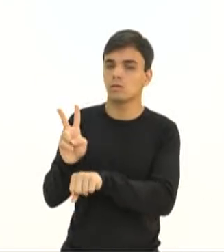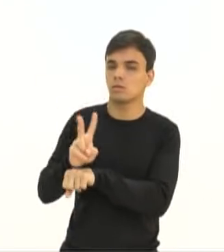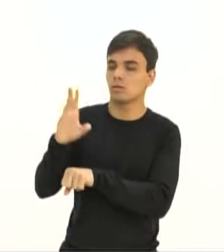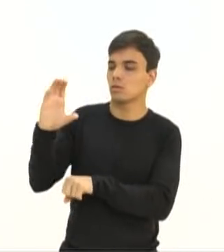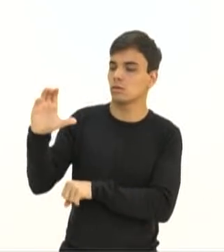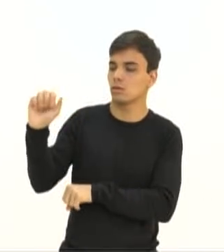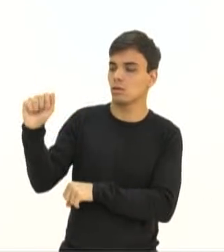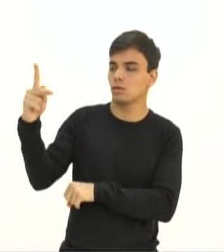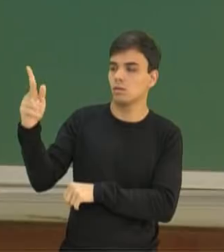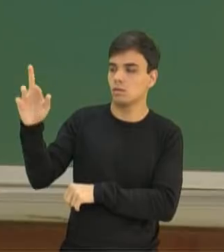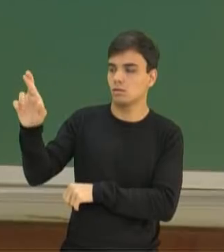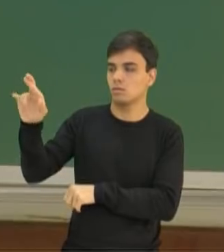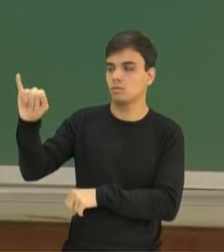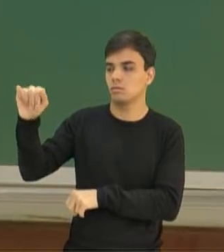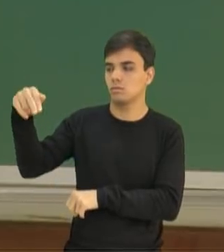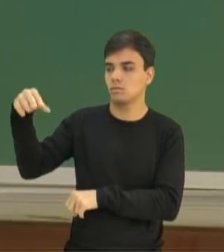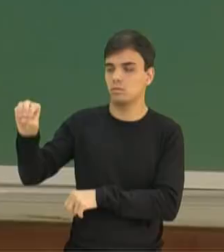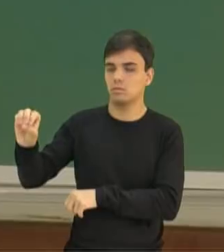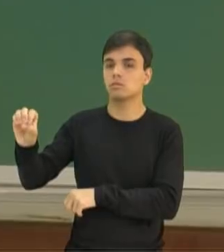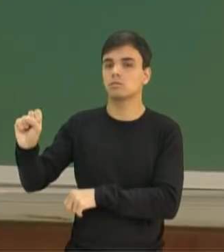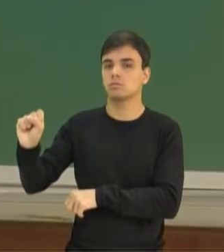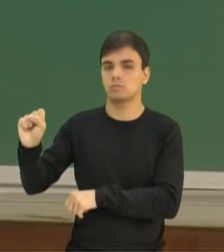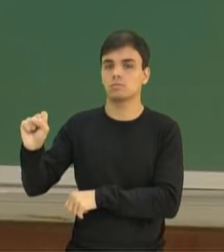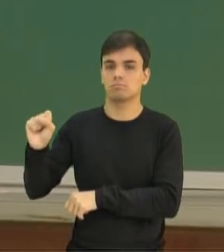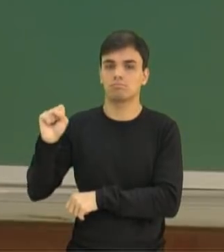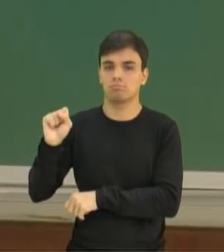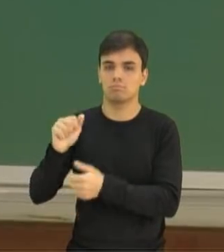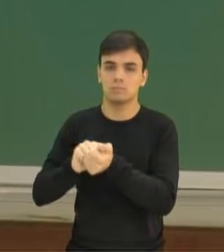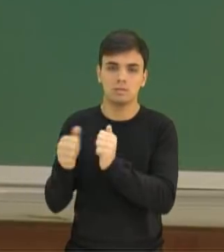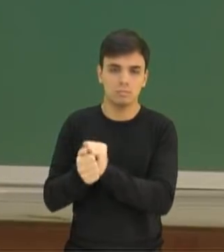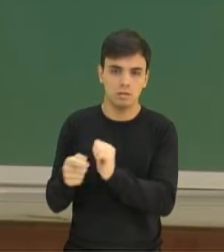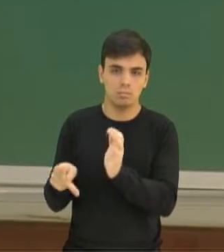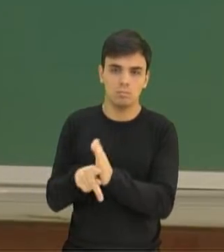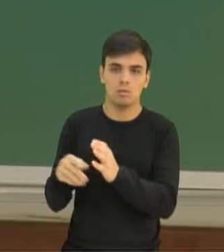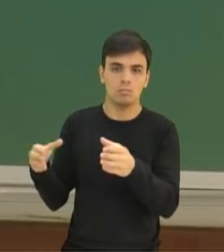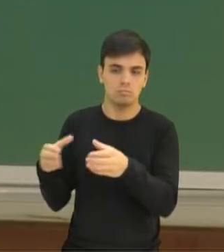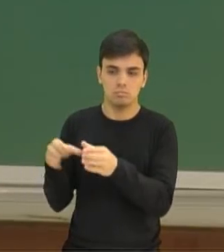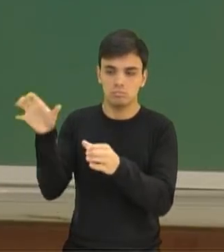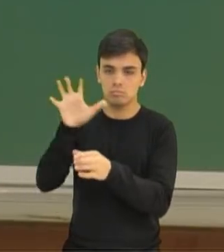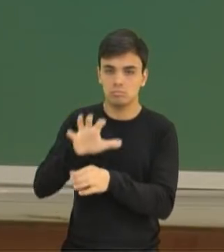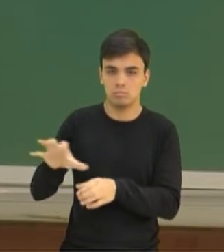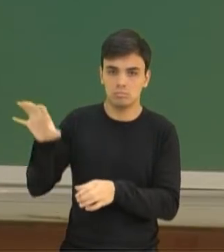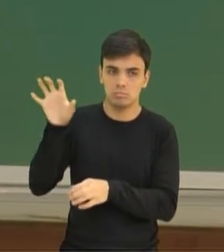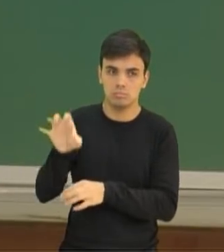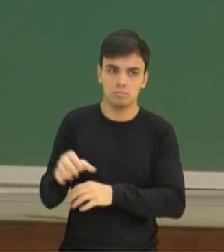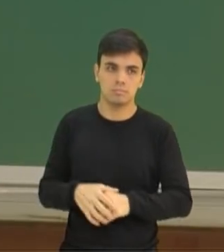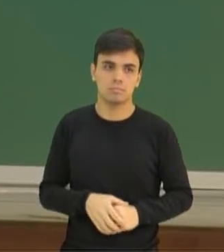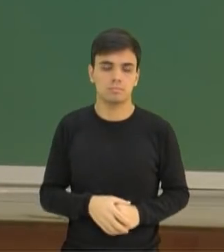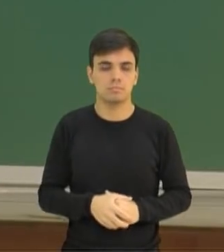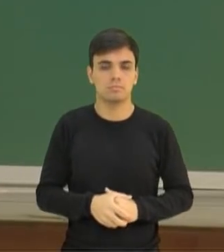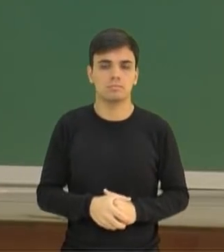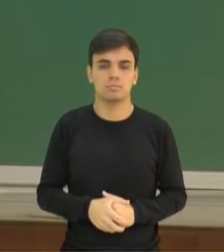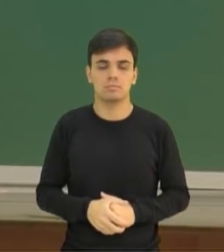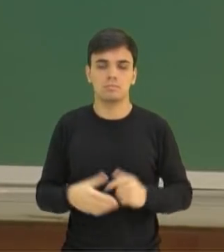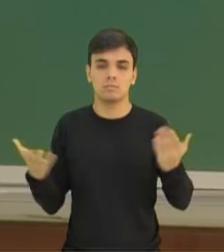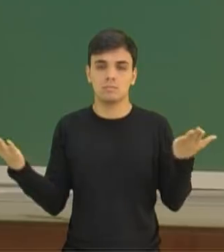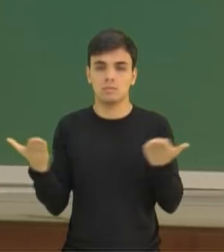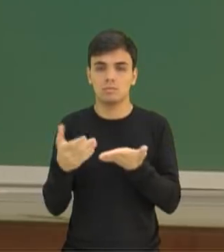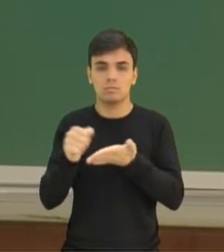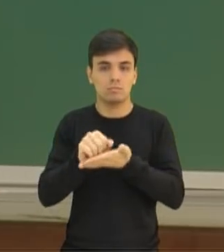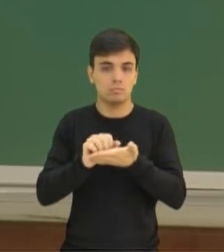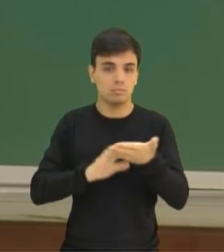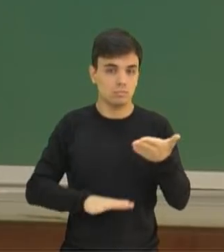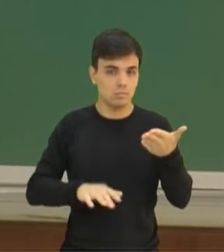falou que se adaptaram às condições da região, certo? Principalmente ali do sertão. Perguntinha lá,